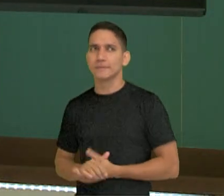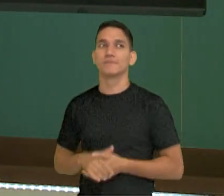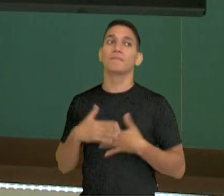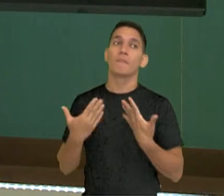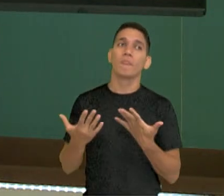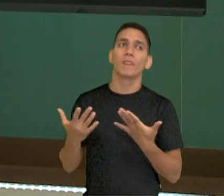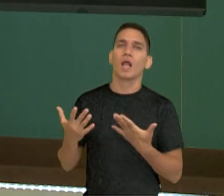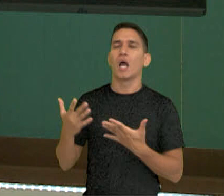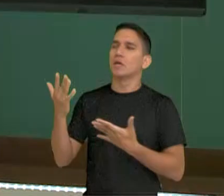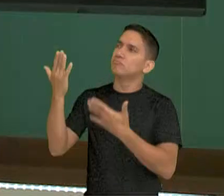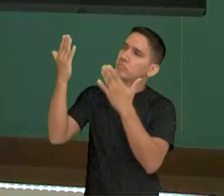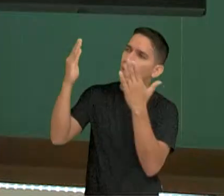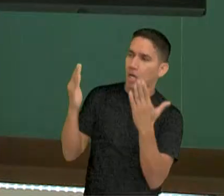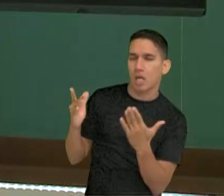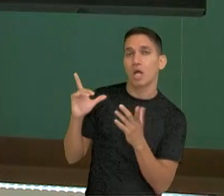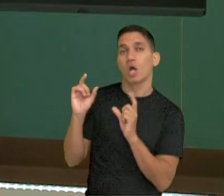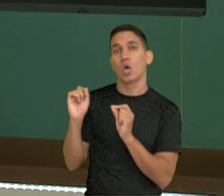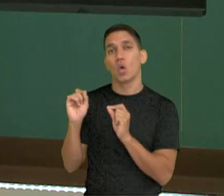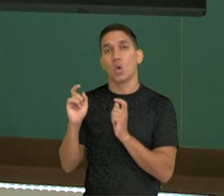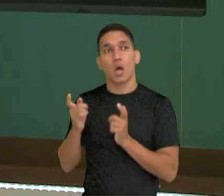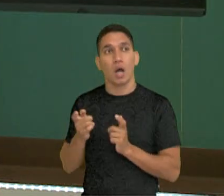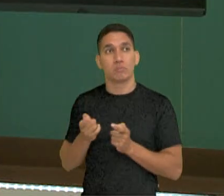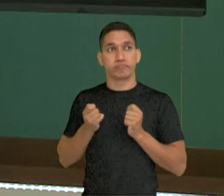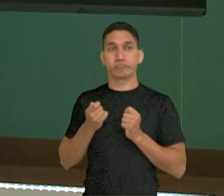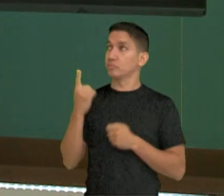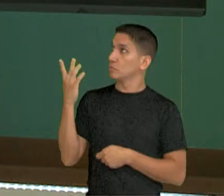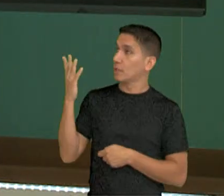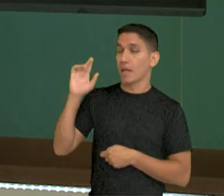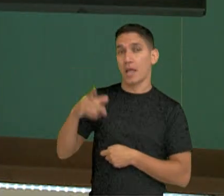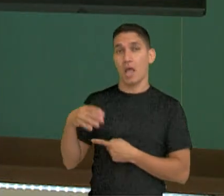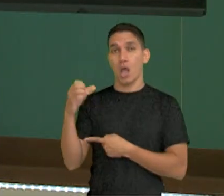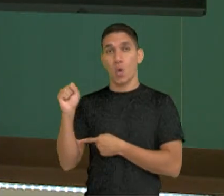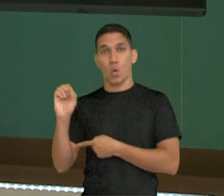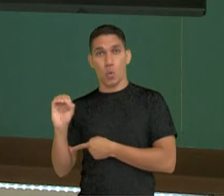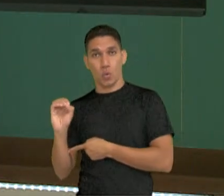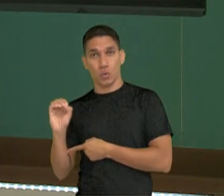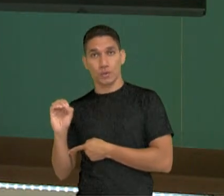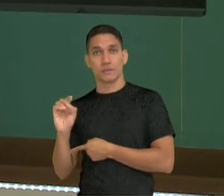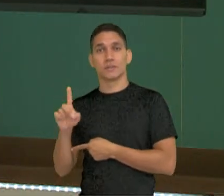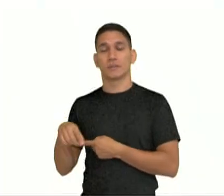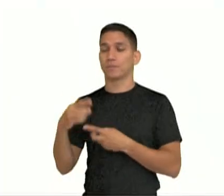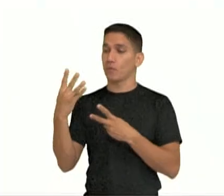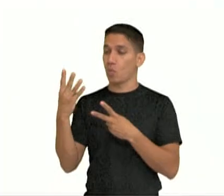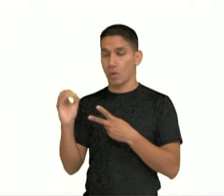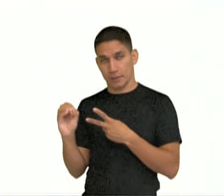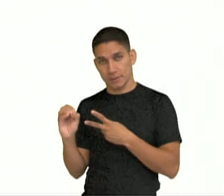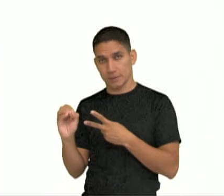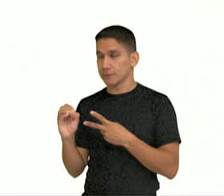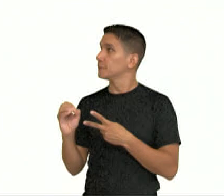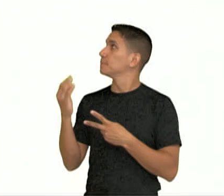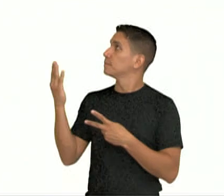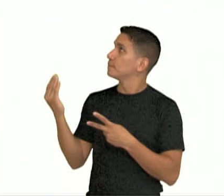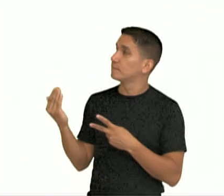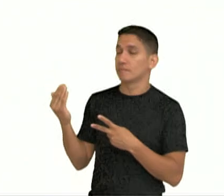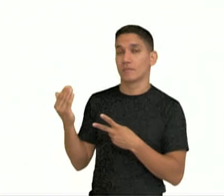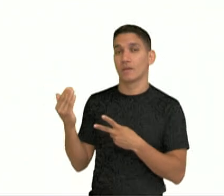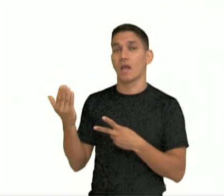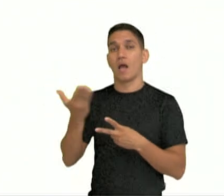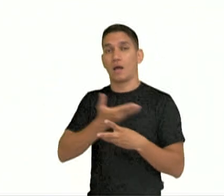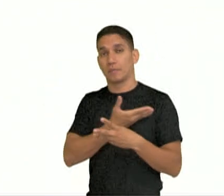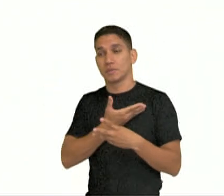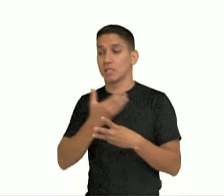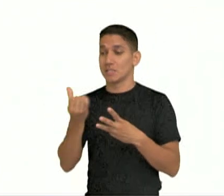Então, vamos verificar. Ó. A economia, no primeiro caso aqui, foi de 80, no plano celular foi 40, na saída com os amigos foi